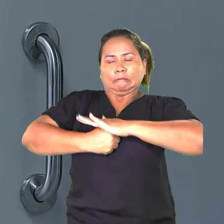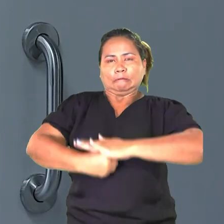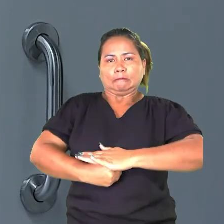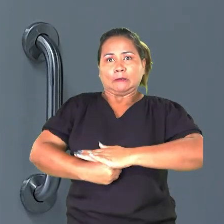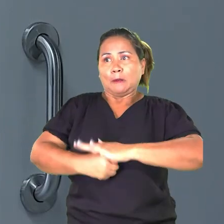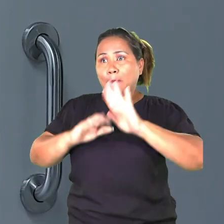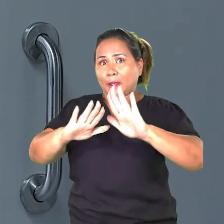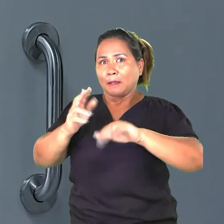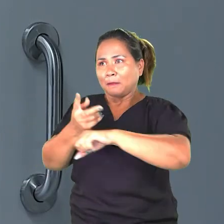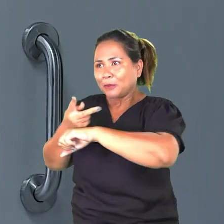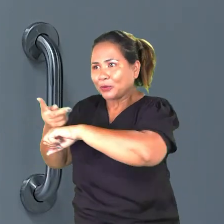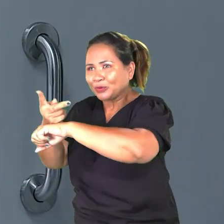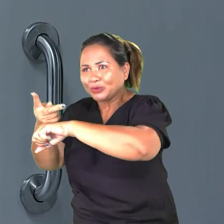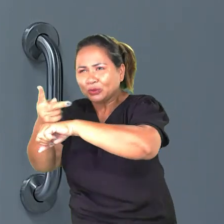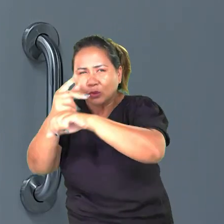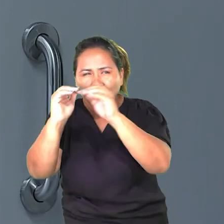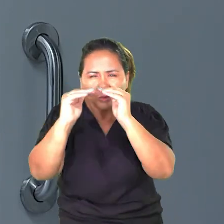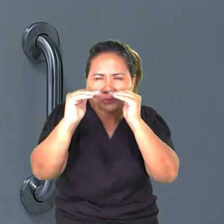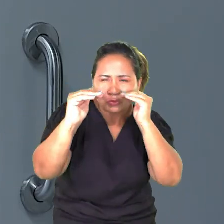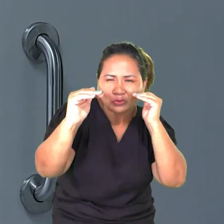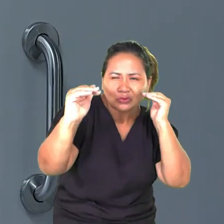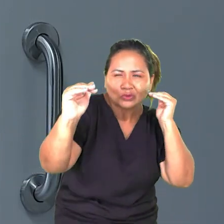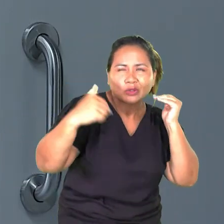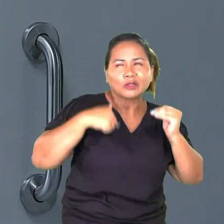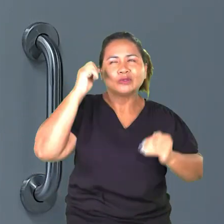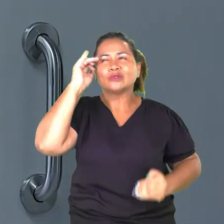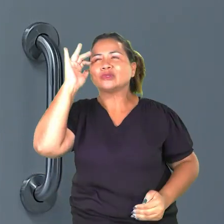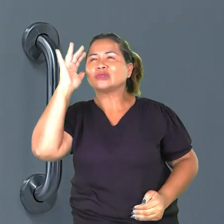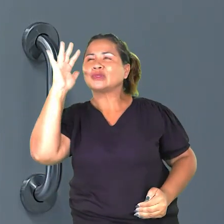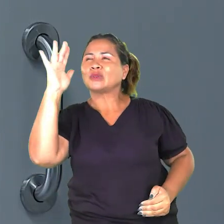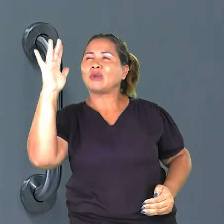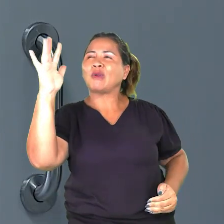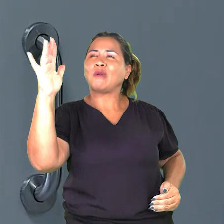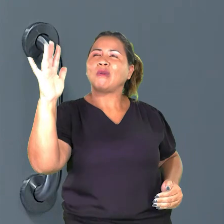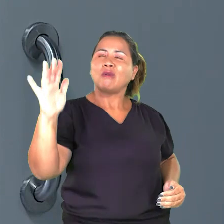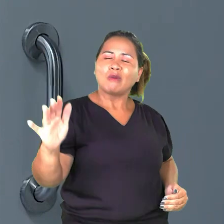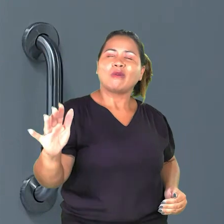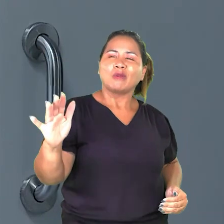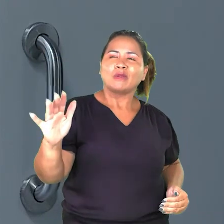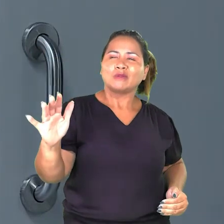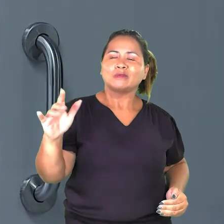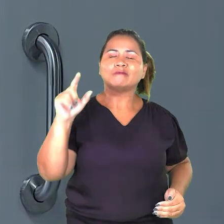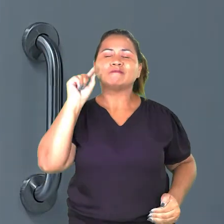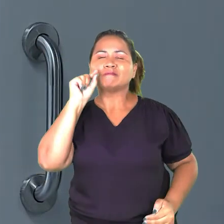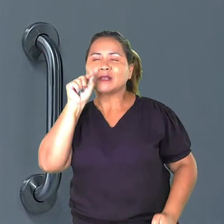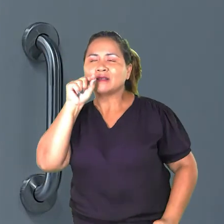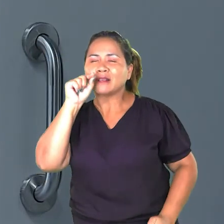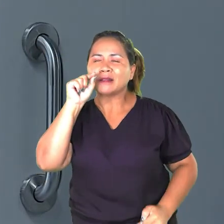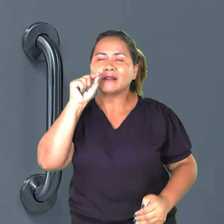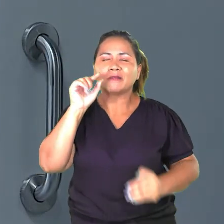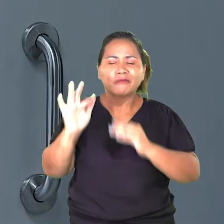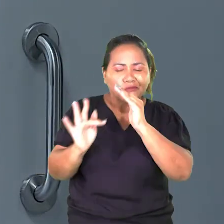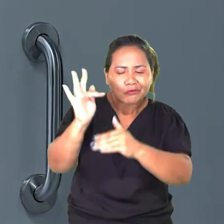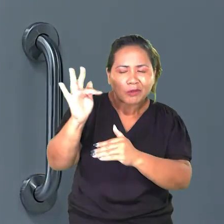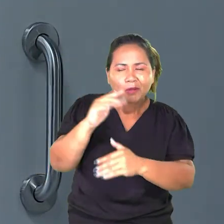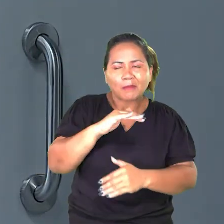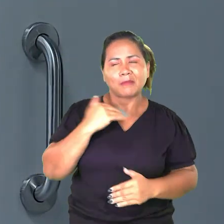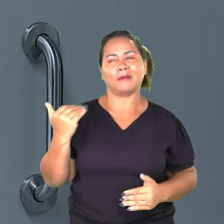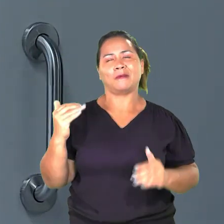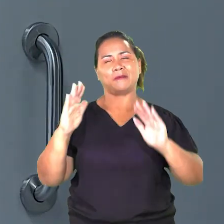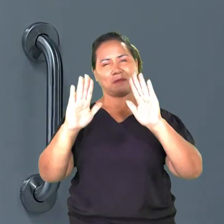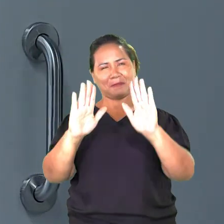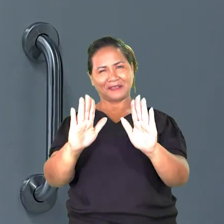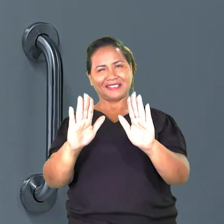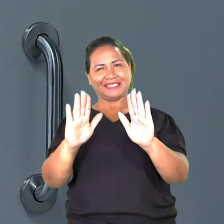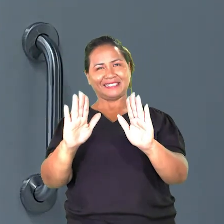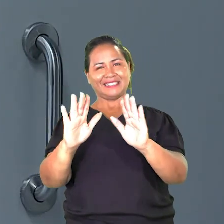procuro no horizonte a ilha onde sonham morrer os albatrozes. Venho de